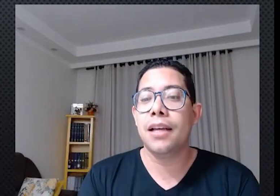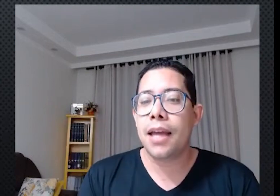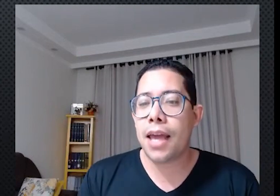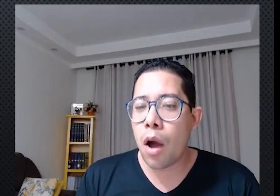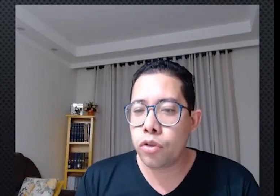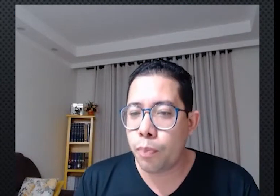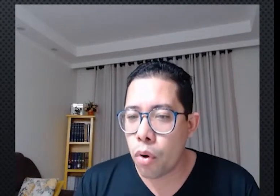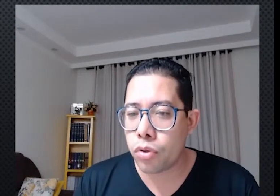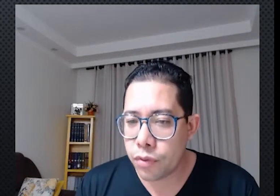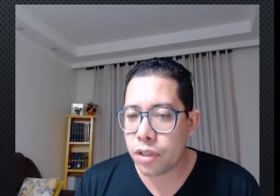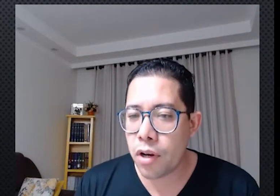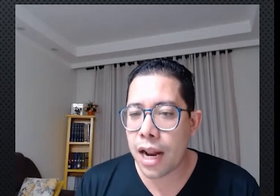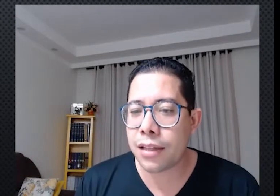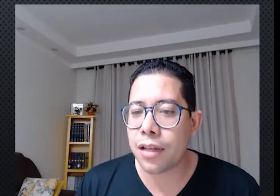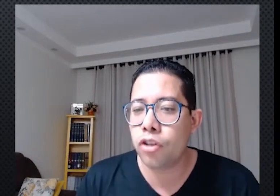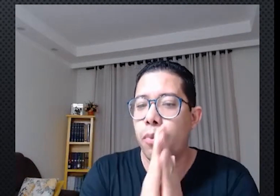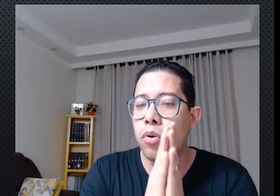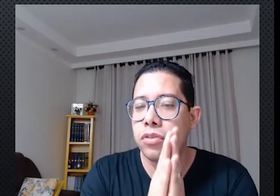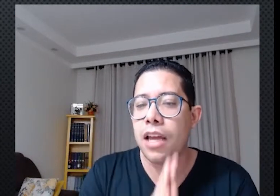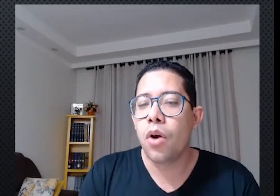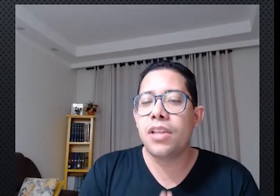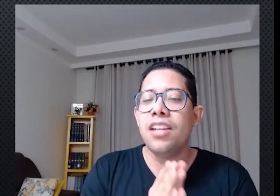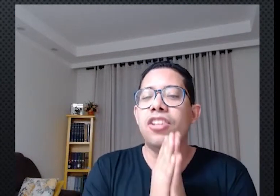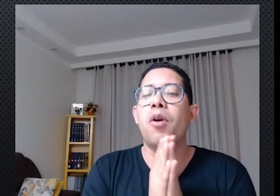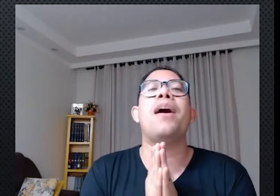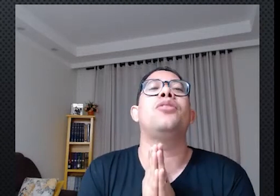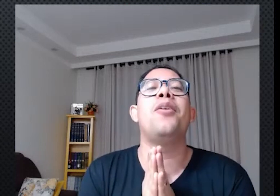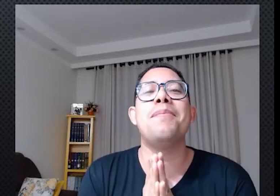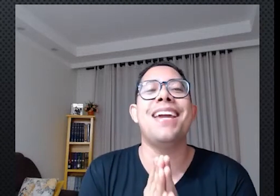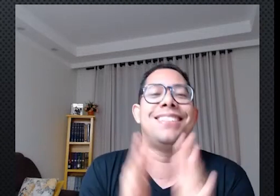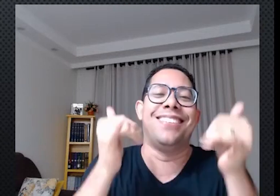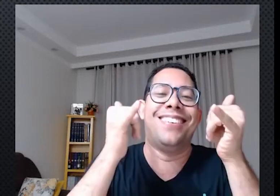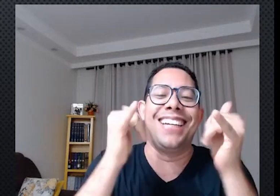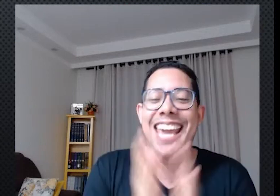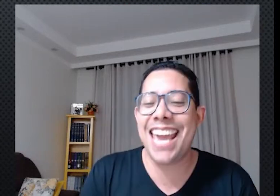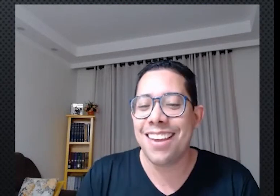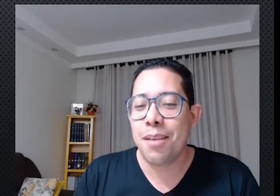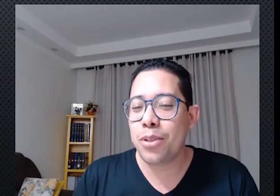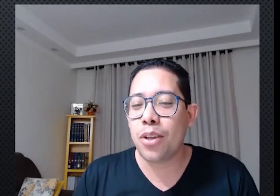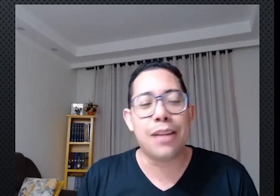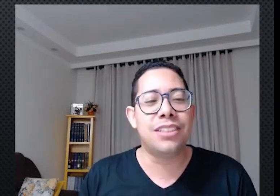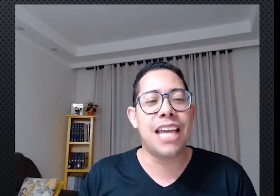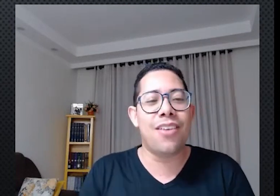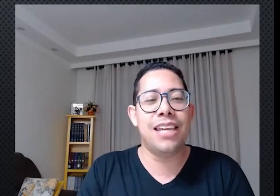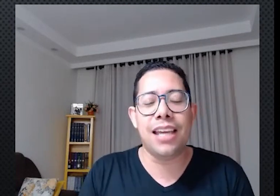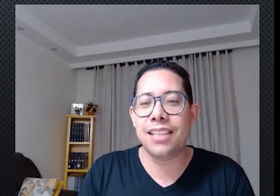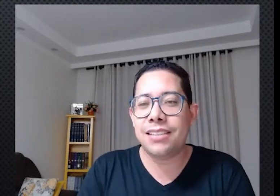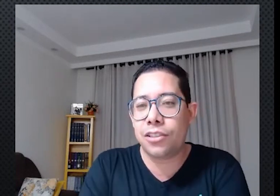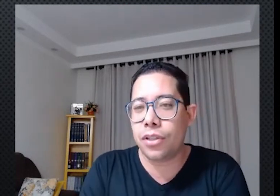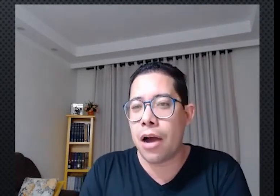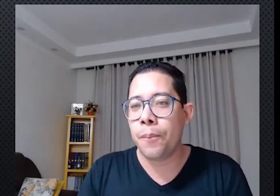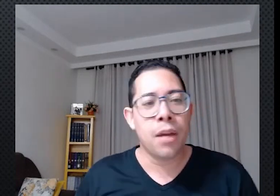melhoradas aos poucos, né? O Danny disse, meu pastor é uma bênção. Ok, pessoal, tá no céu aí,